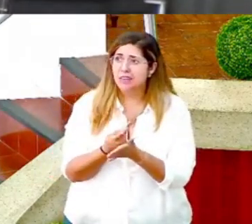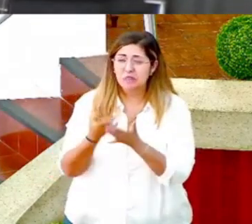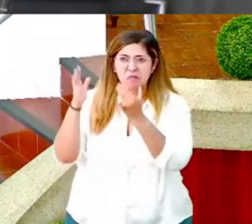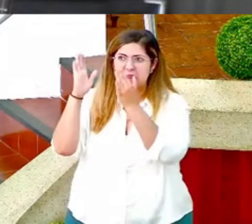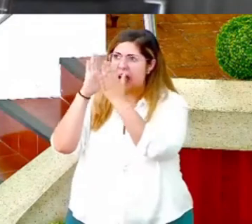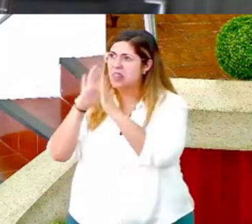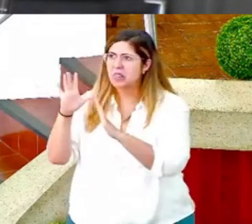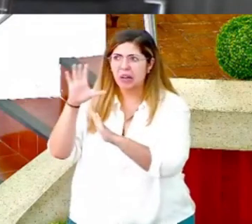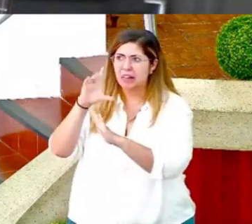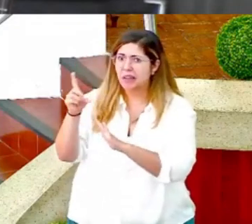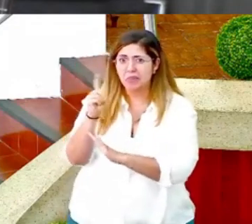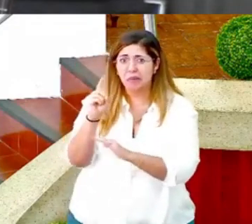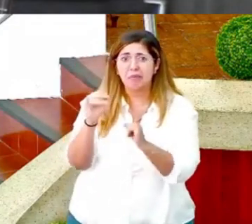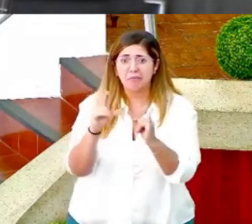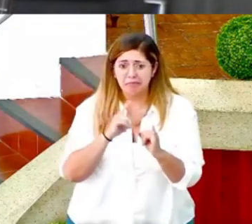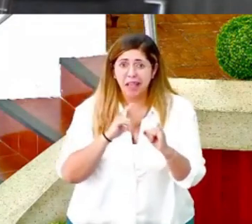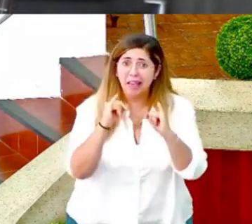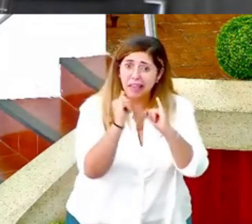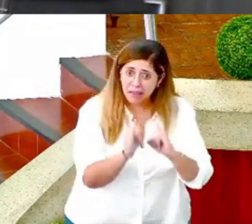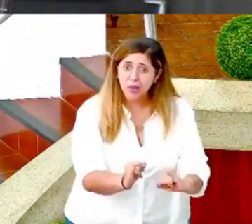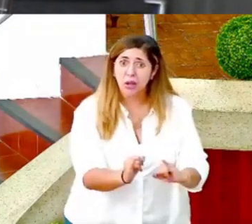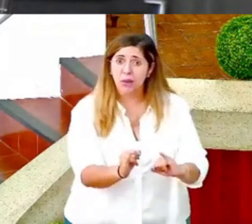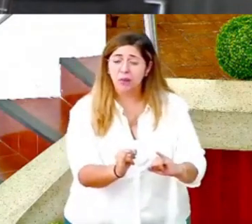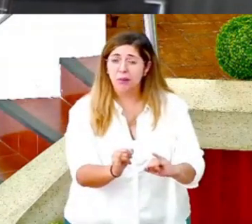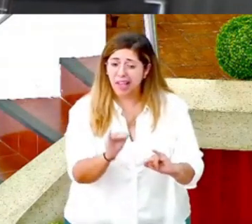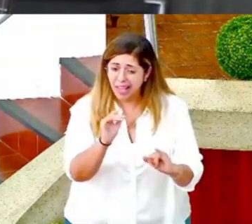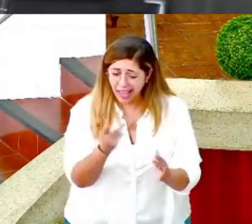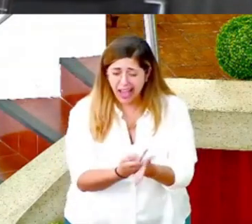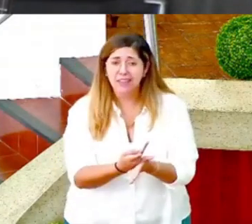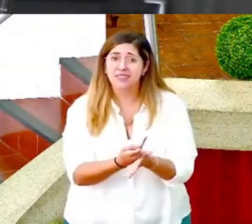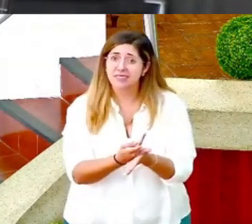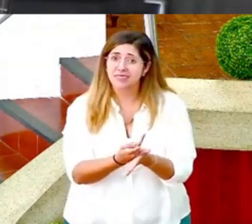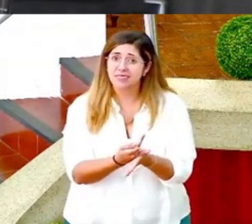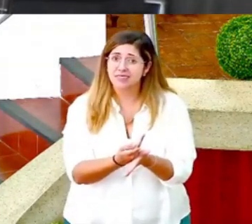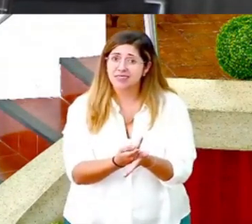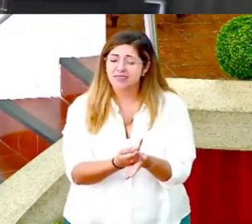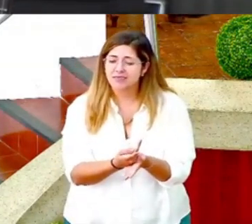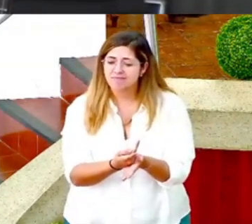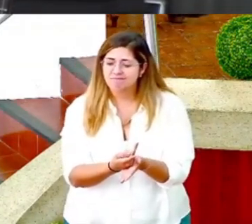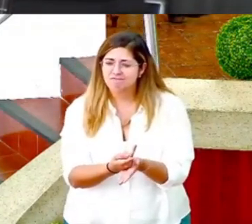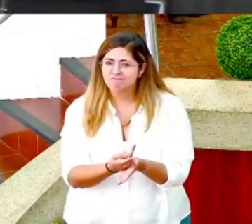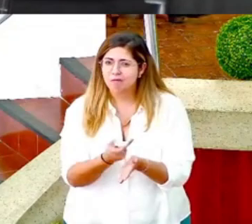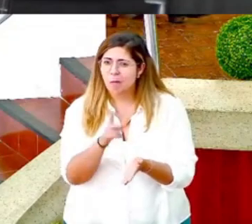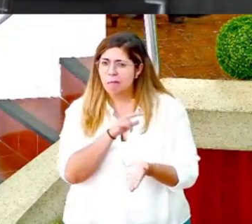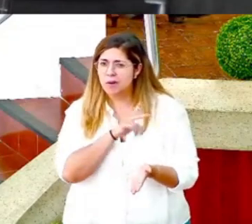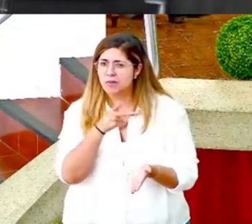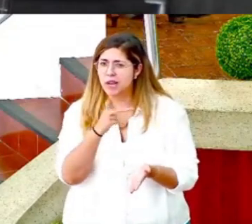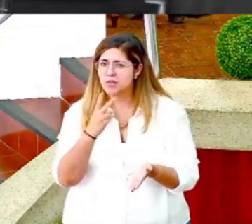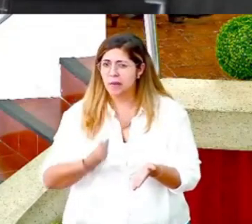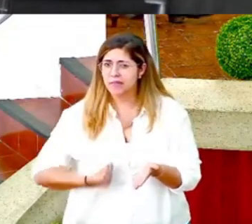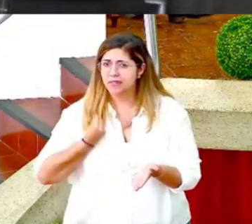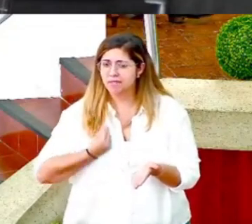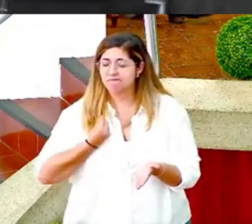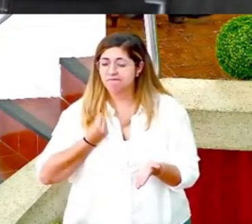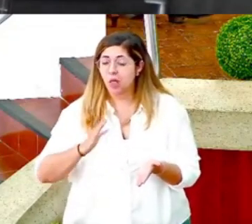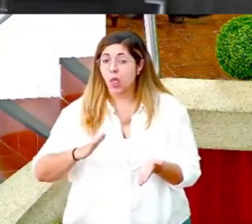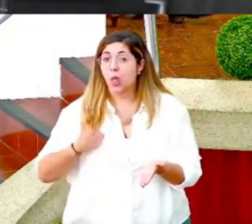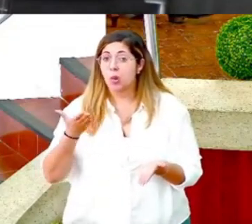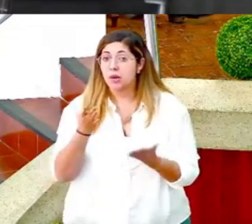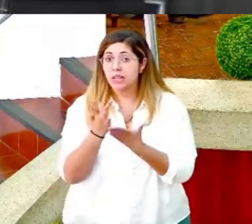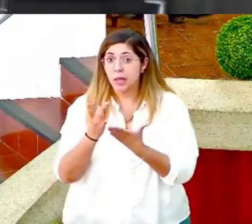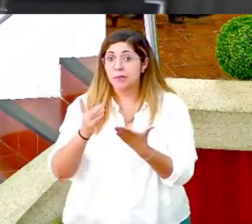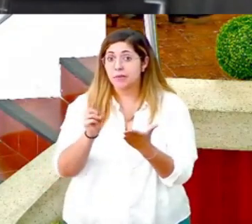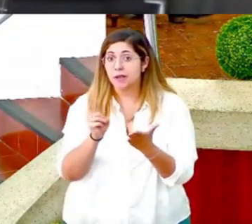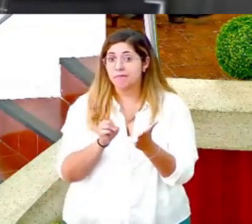mim que essa palavra serve. E nós temos de nos perguntar, quando é que a palavra tem nos servido a nos